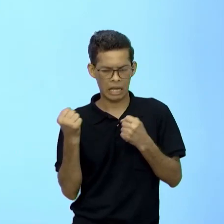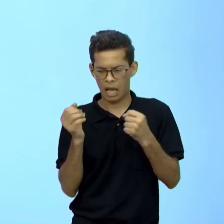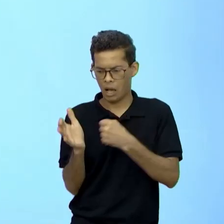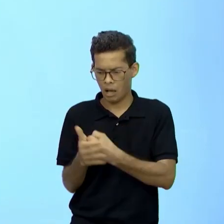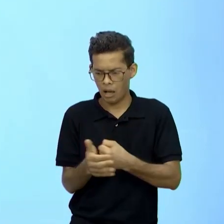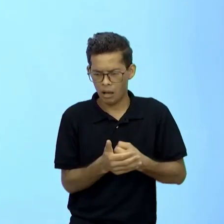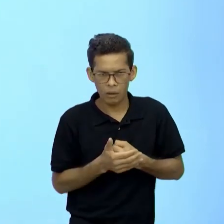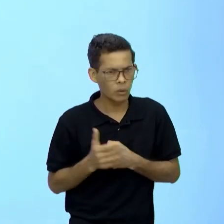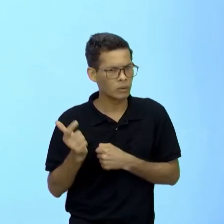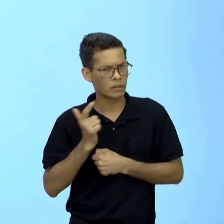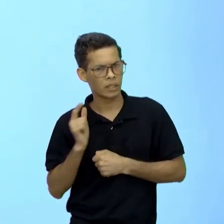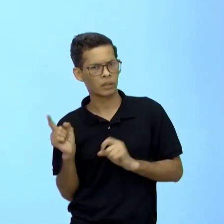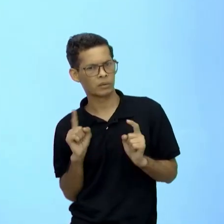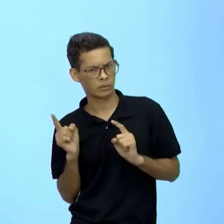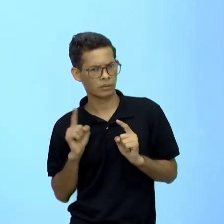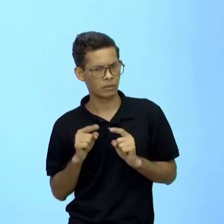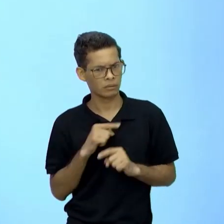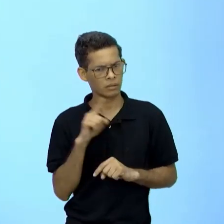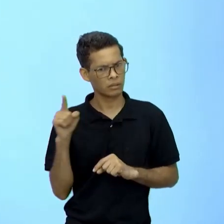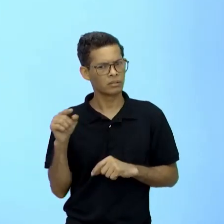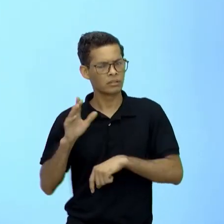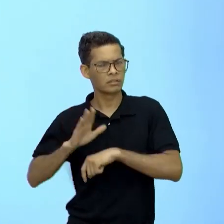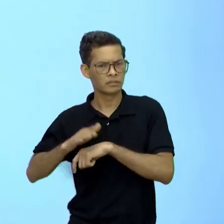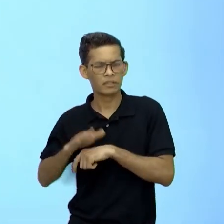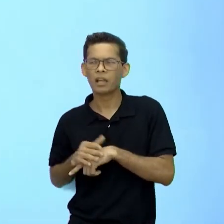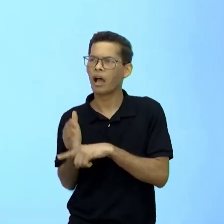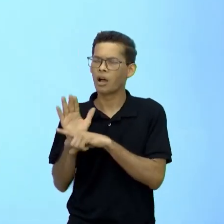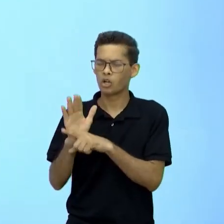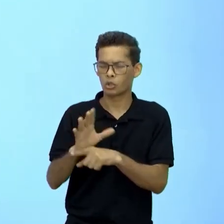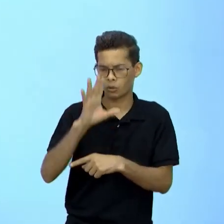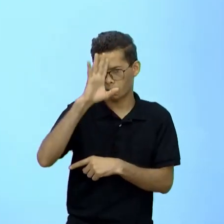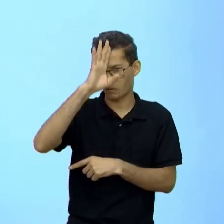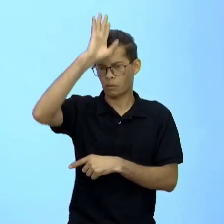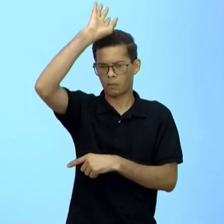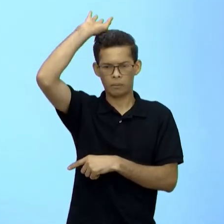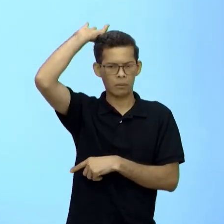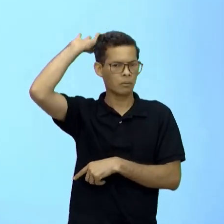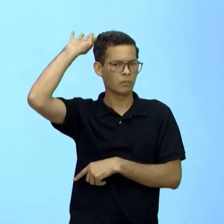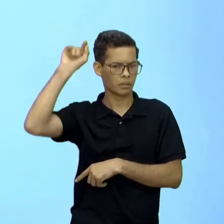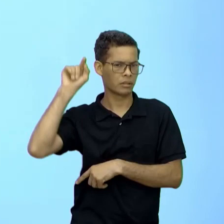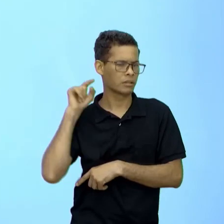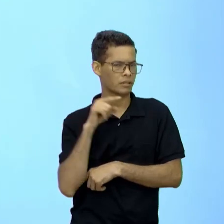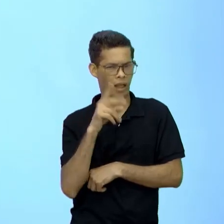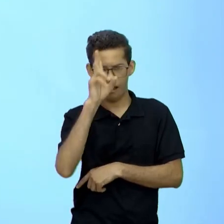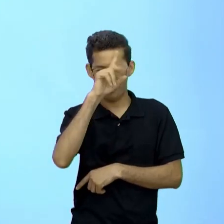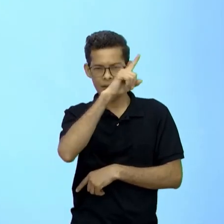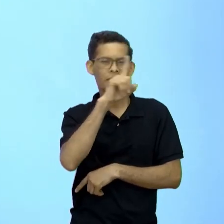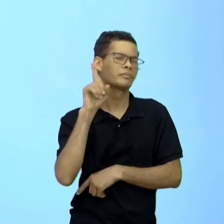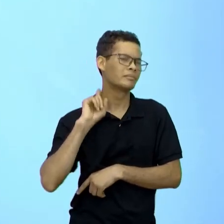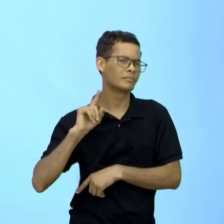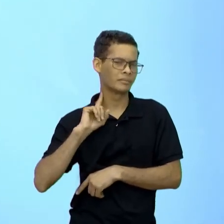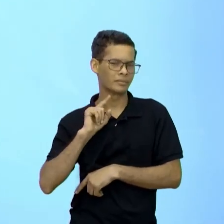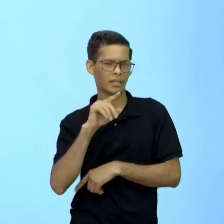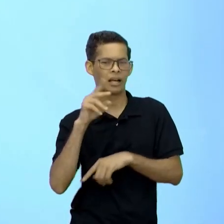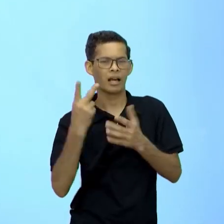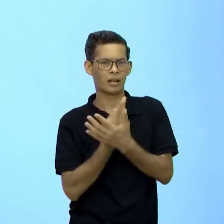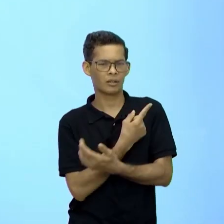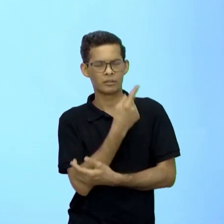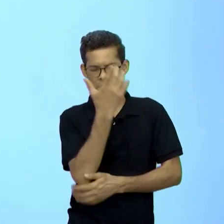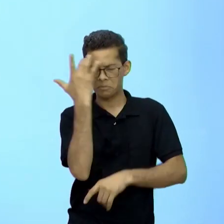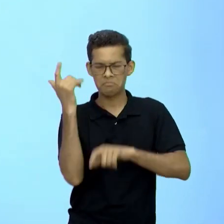Brumadinho bem grande para tentar auxiliar os bombeiros. Por exemplo, porque Brumadinho soterrou tudo, né? Então a gente tinha